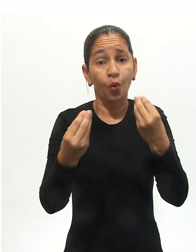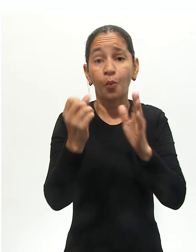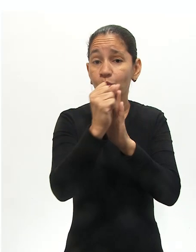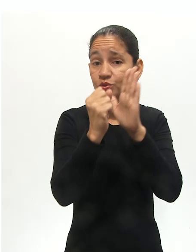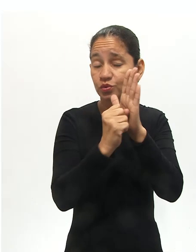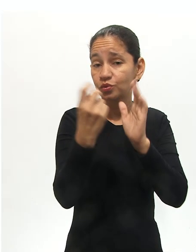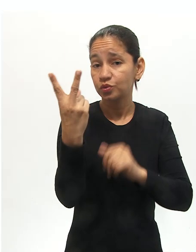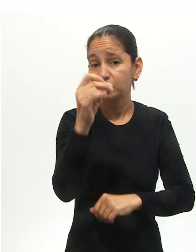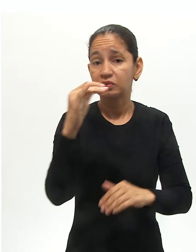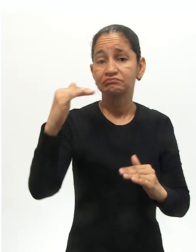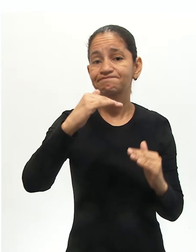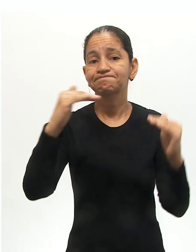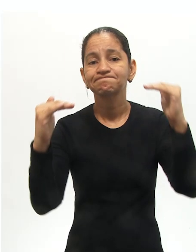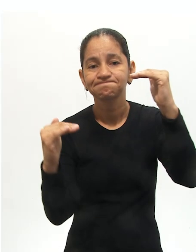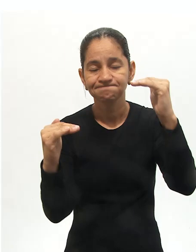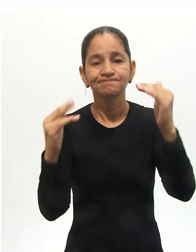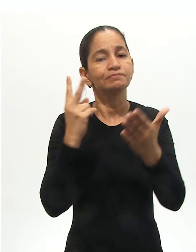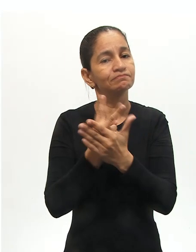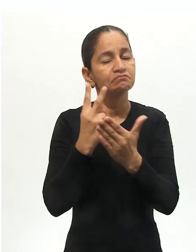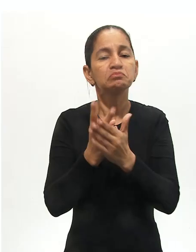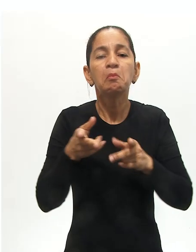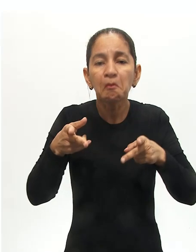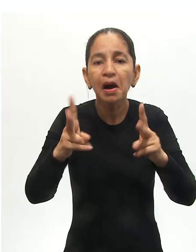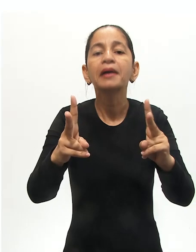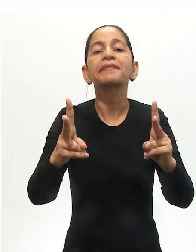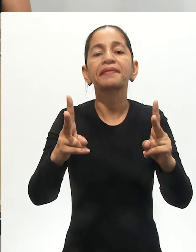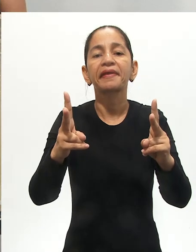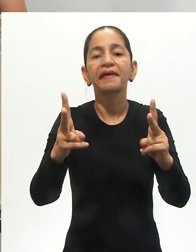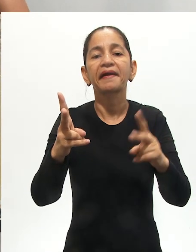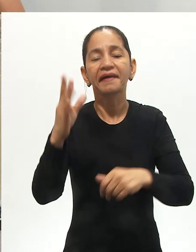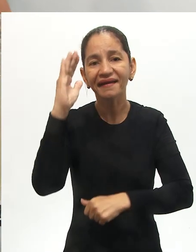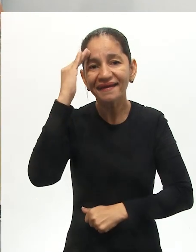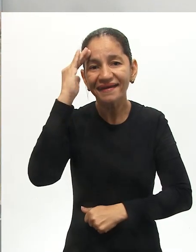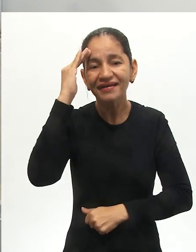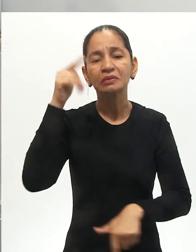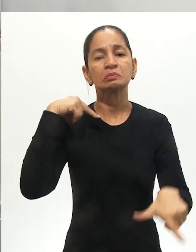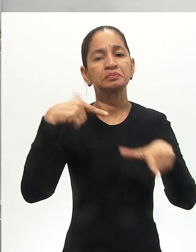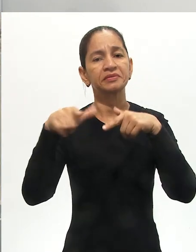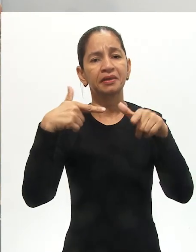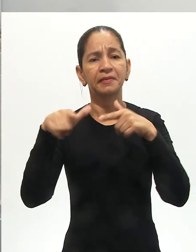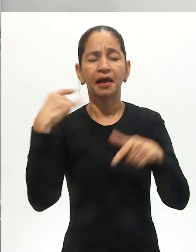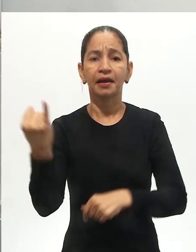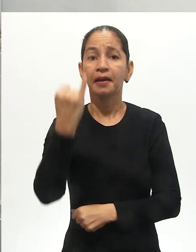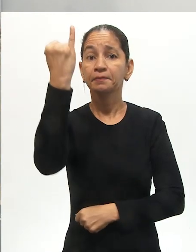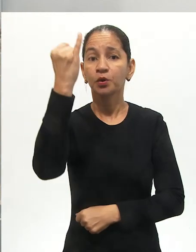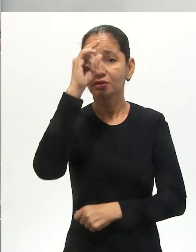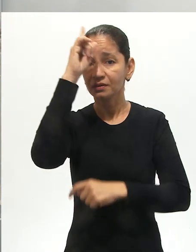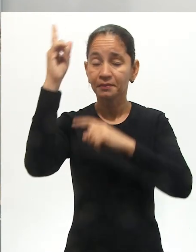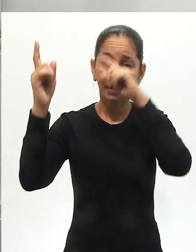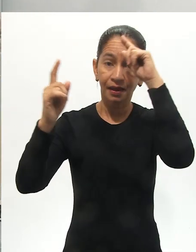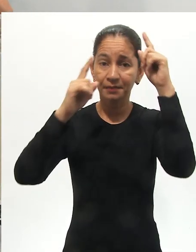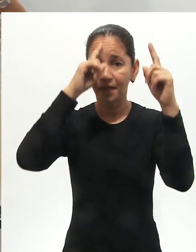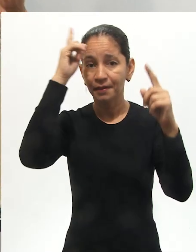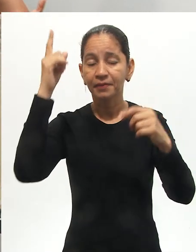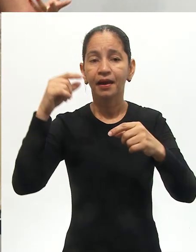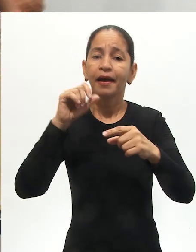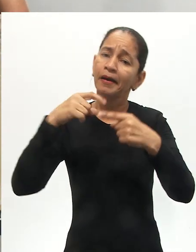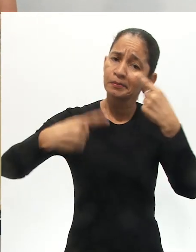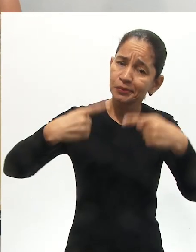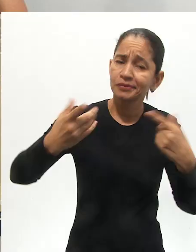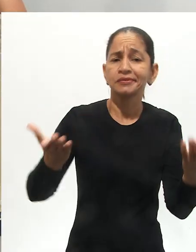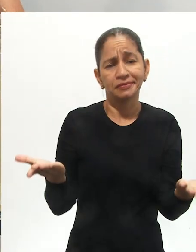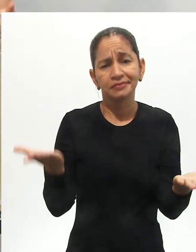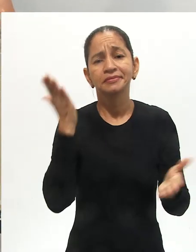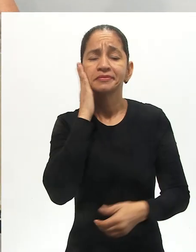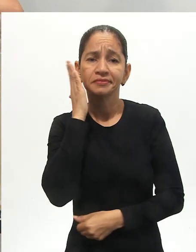Então, ele vai focar na desigualdade social, ele vai focar no mundo do trabalho, nas ideias políticas